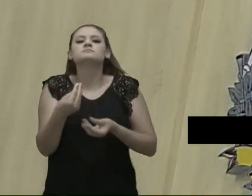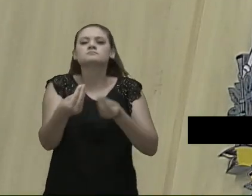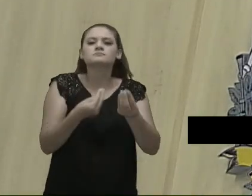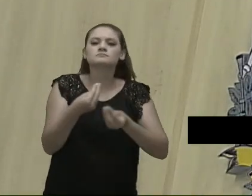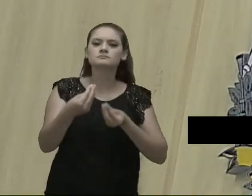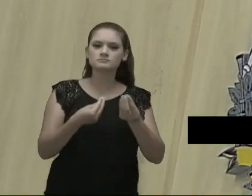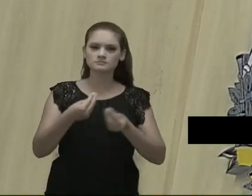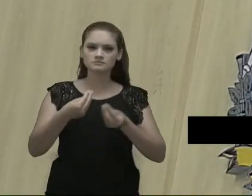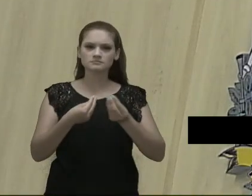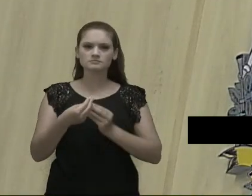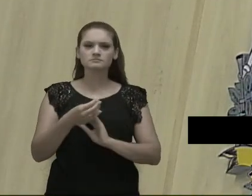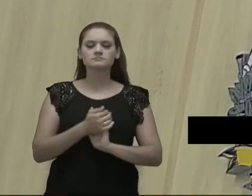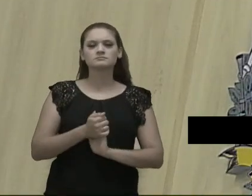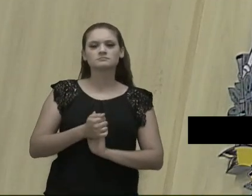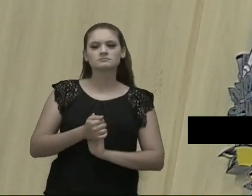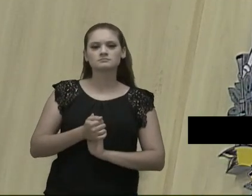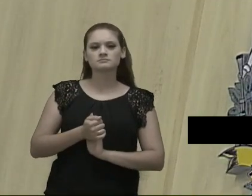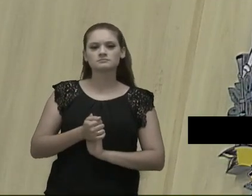esse